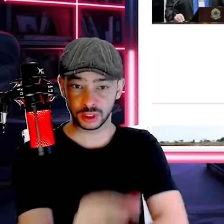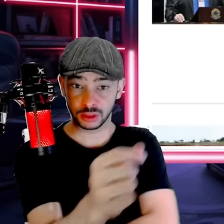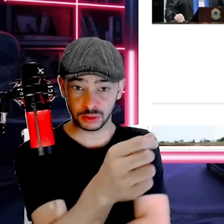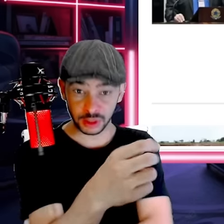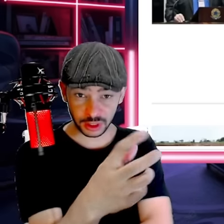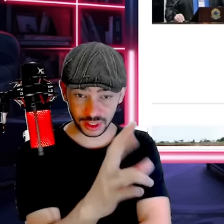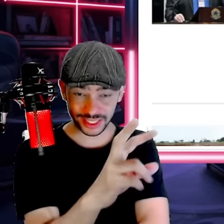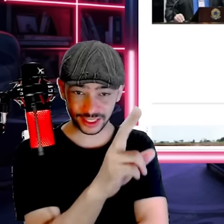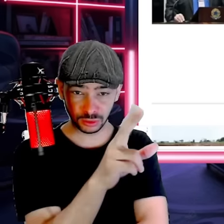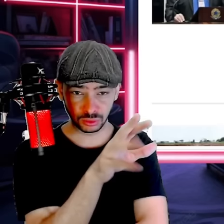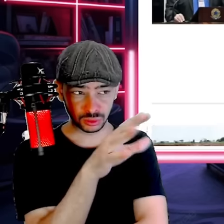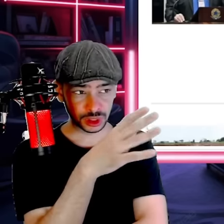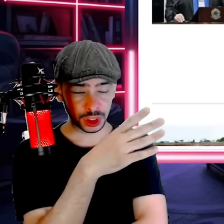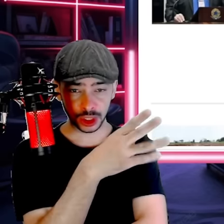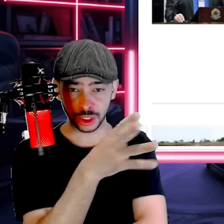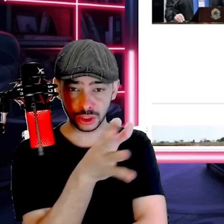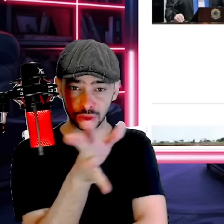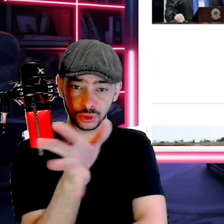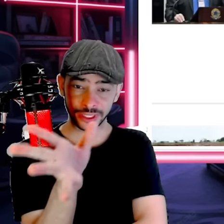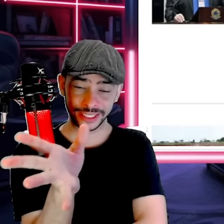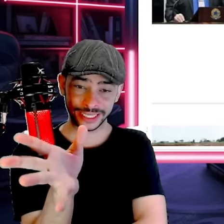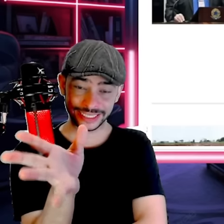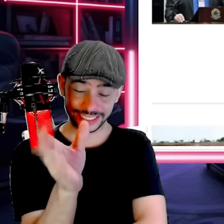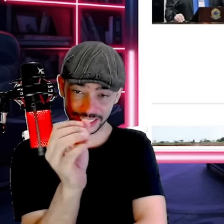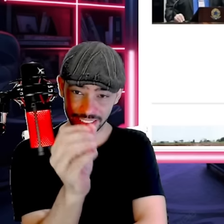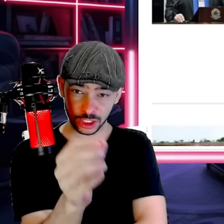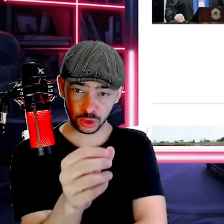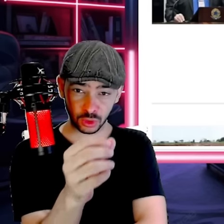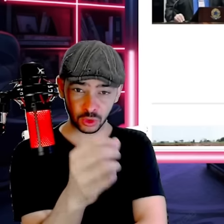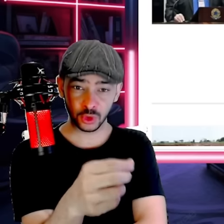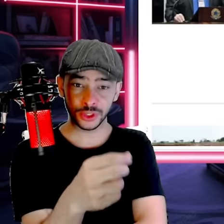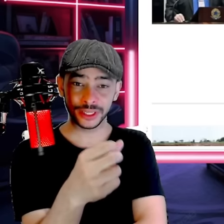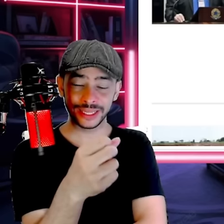né onde as coisas estão desorden